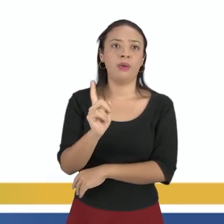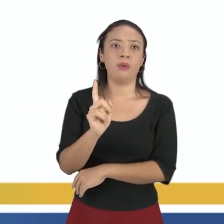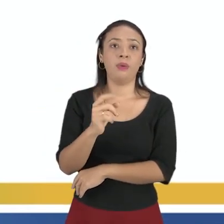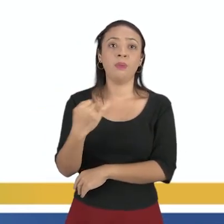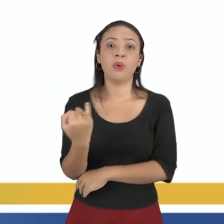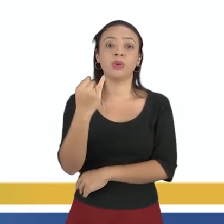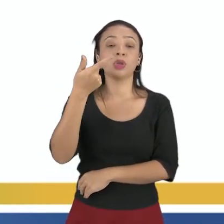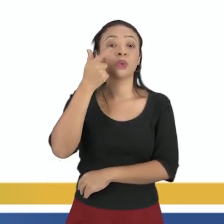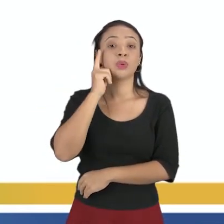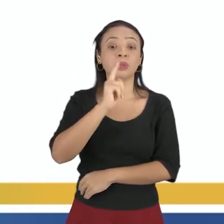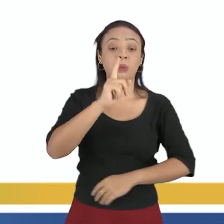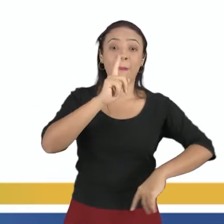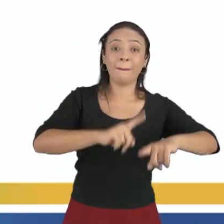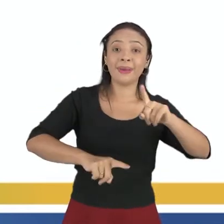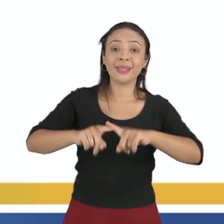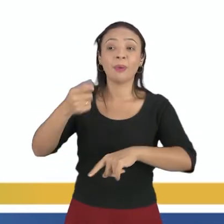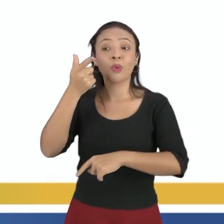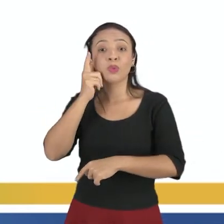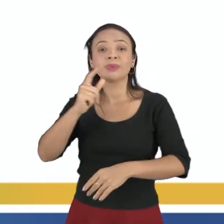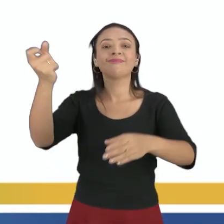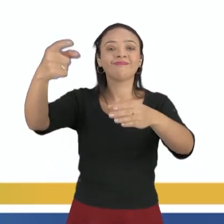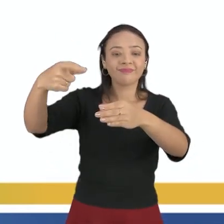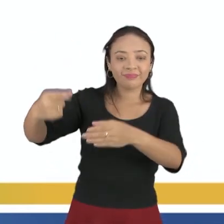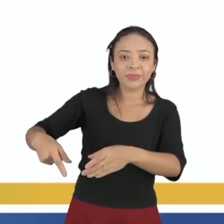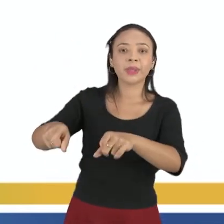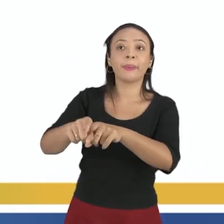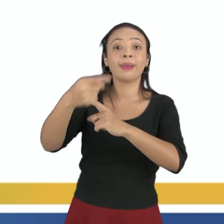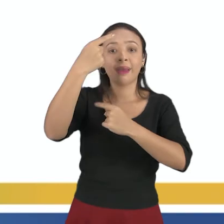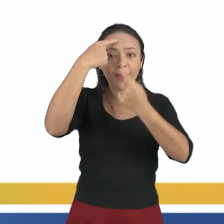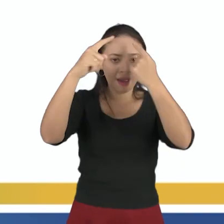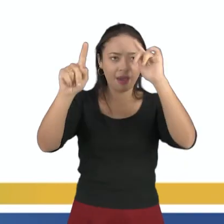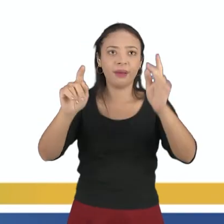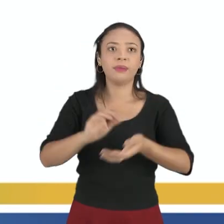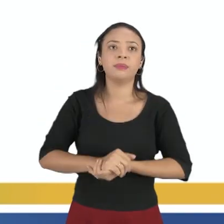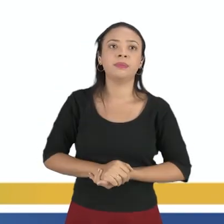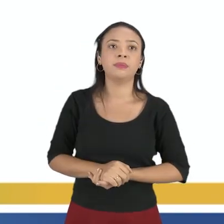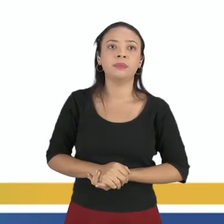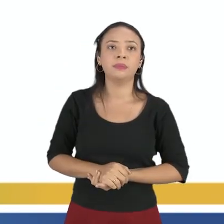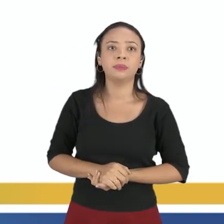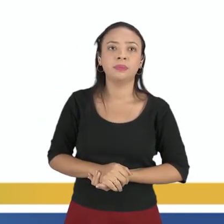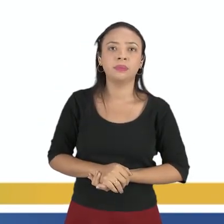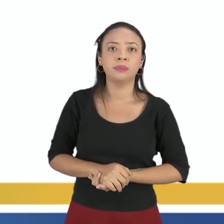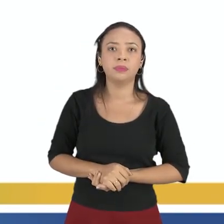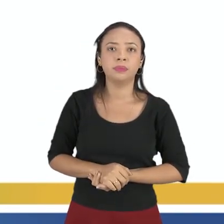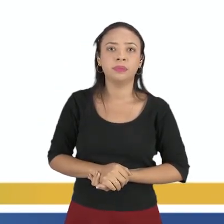conseguir matérias-primas para a produção. Letra E.